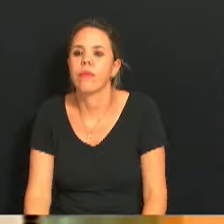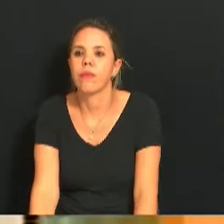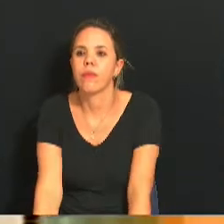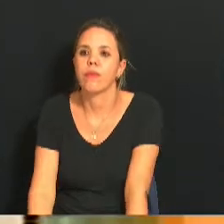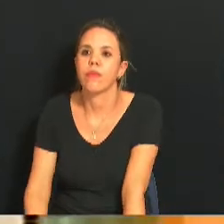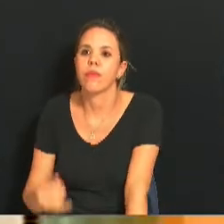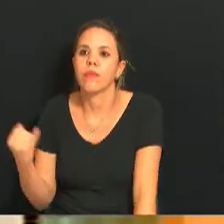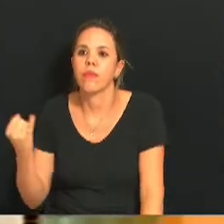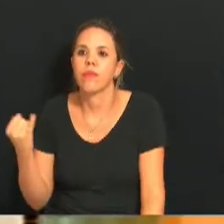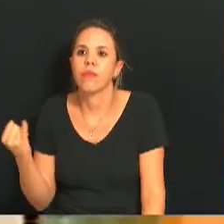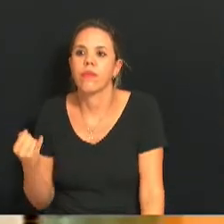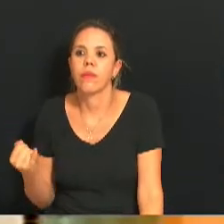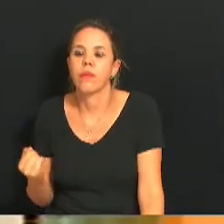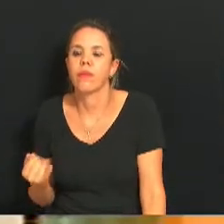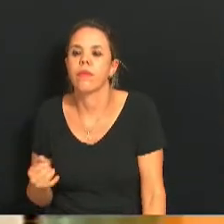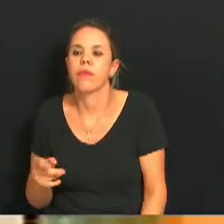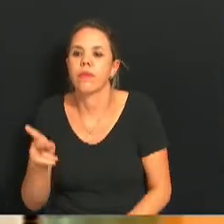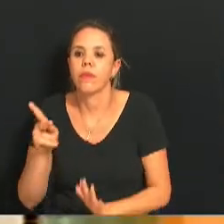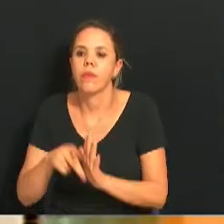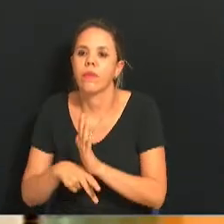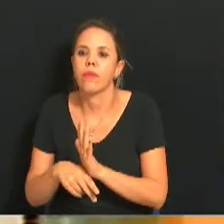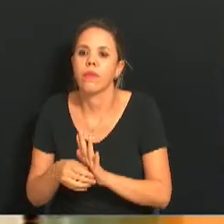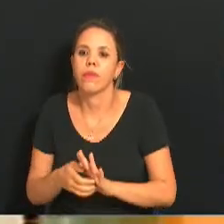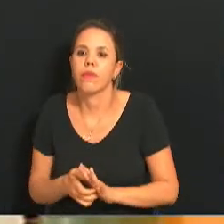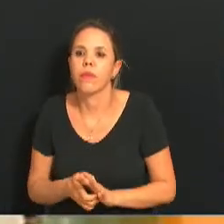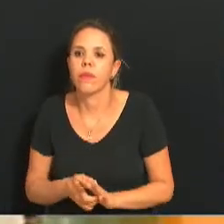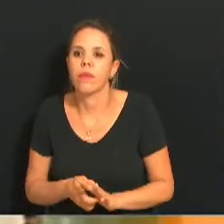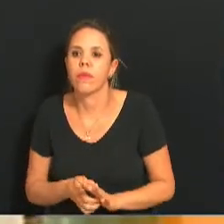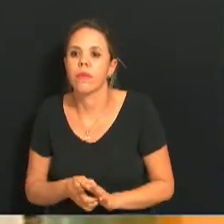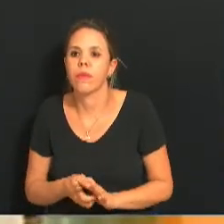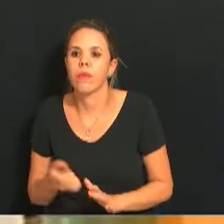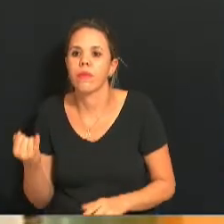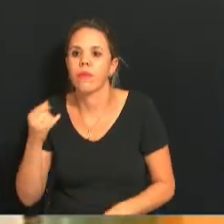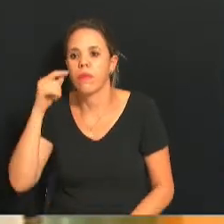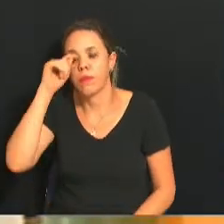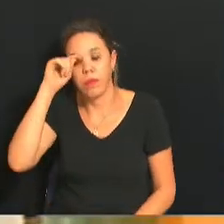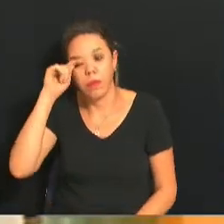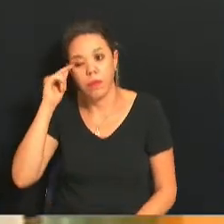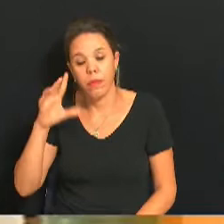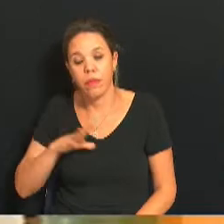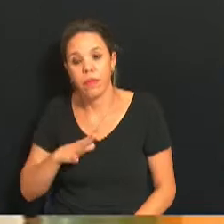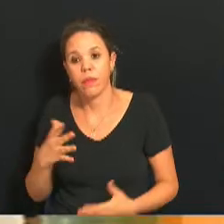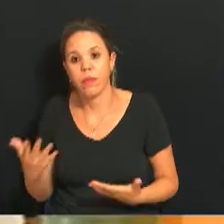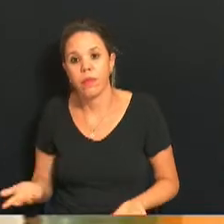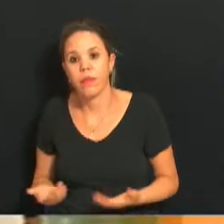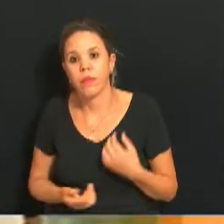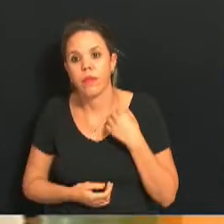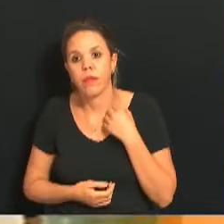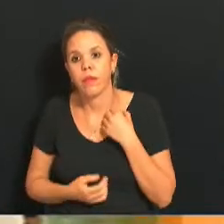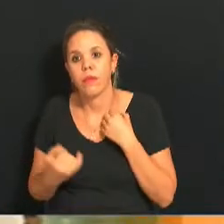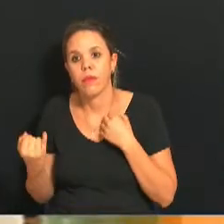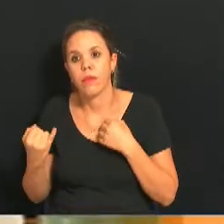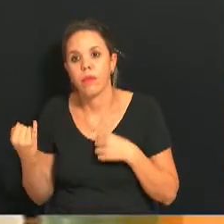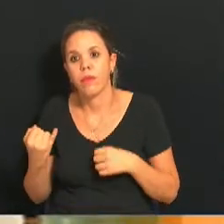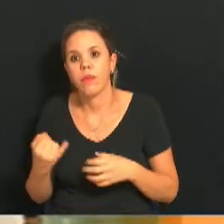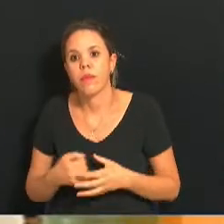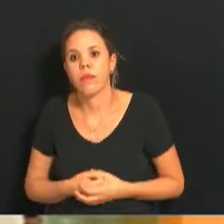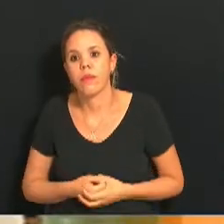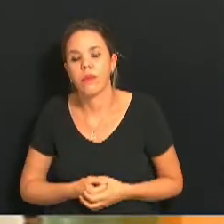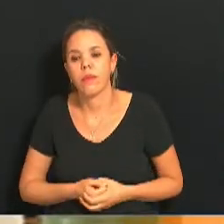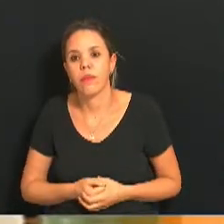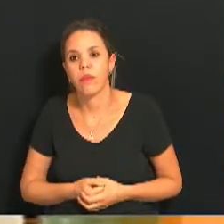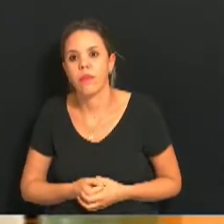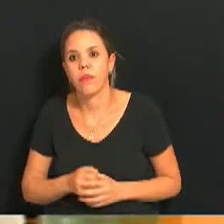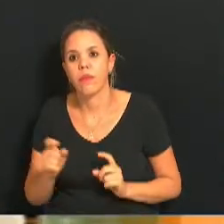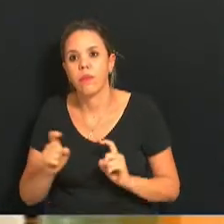relevância esse projeto é um projeto extremamente importante para a cidade navegador importante importante